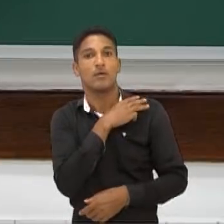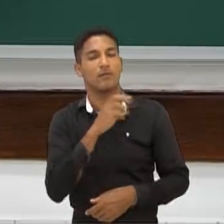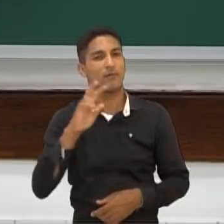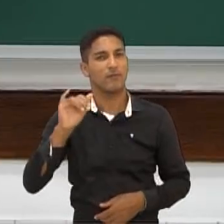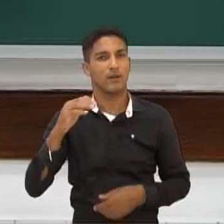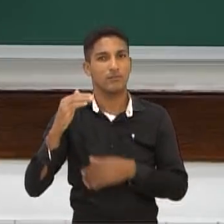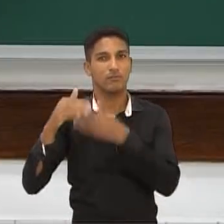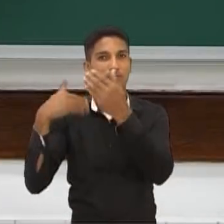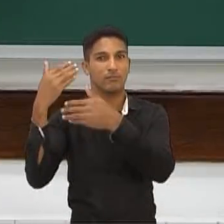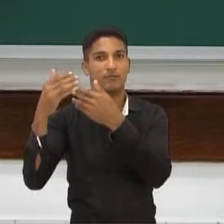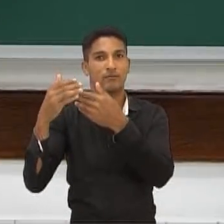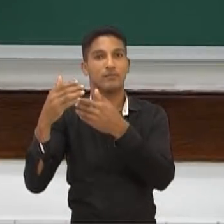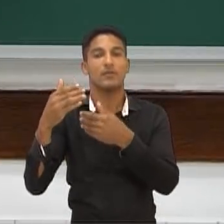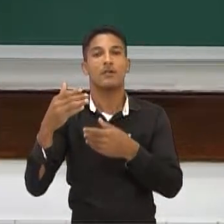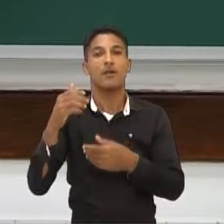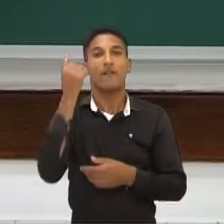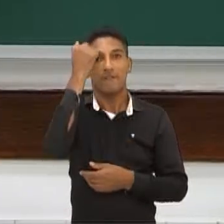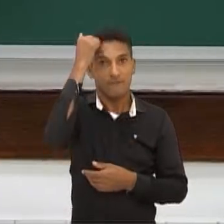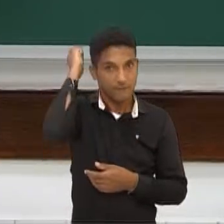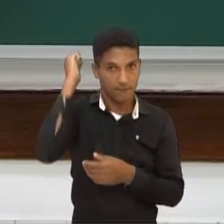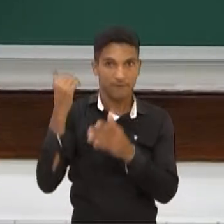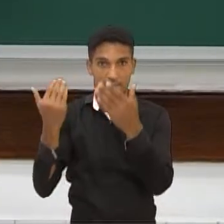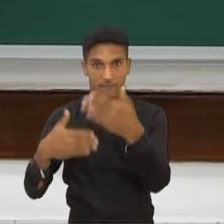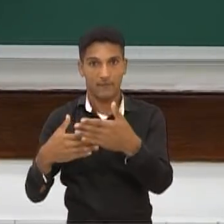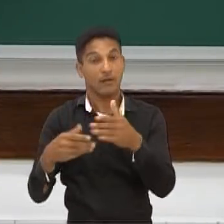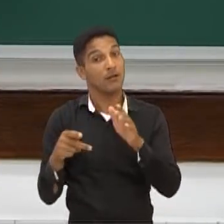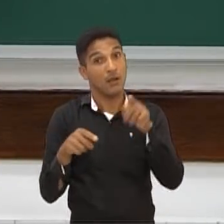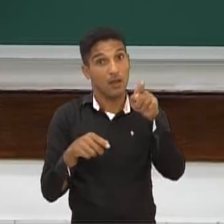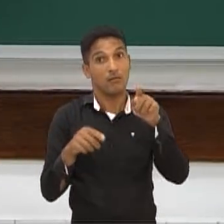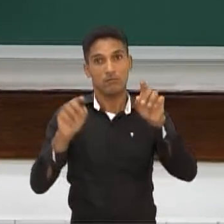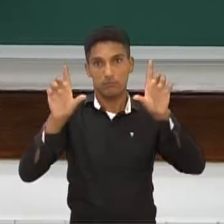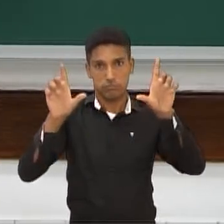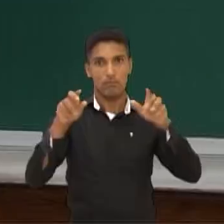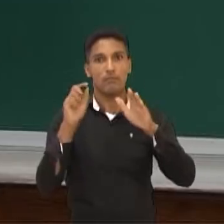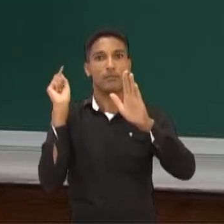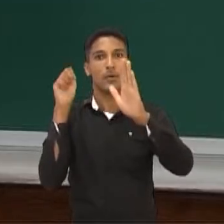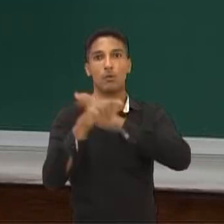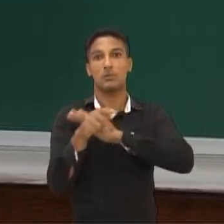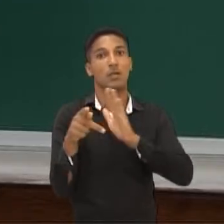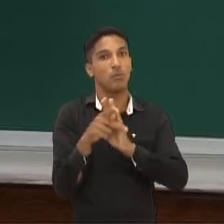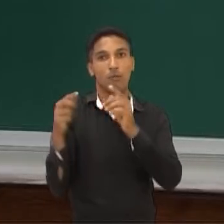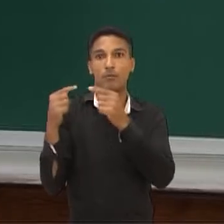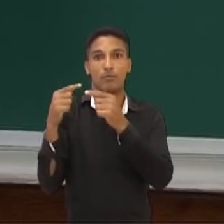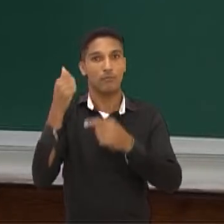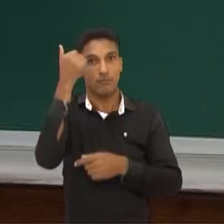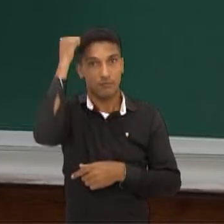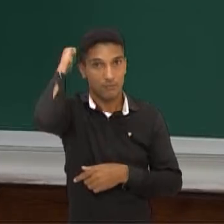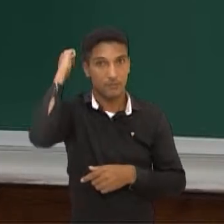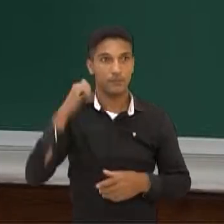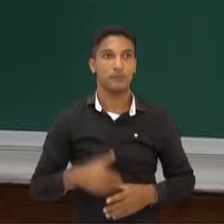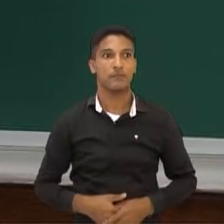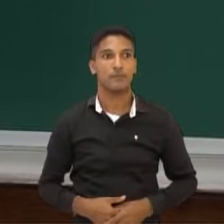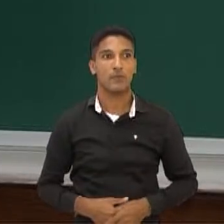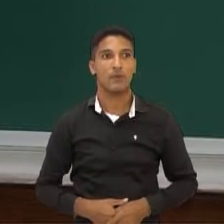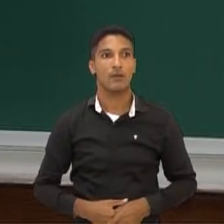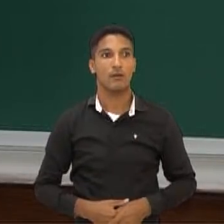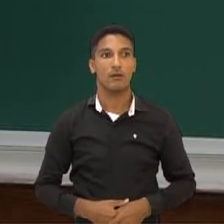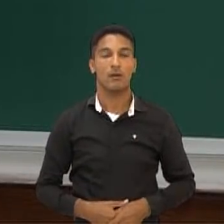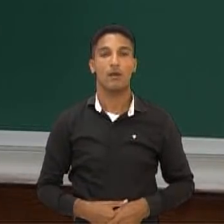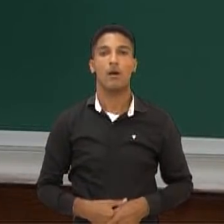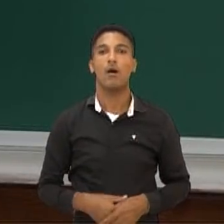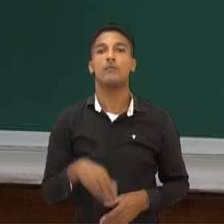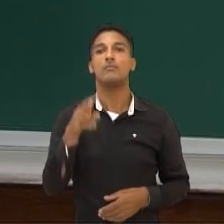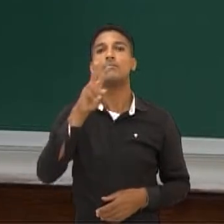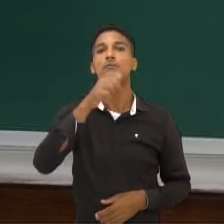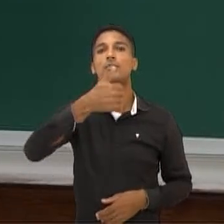vestibular. Então, essa é uma questão típica de vestibular. Olha só, ele fala assim, considere as afirmativas. Primeira